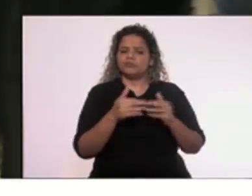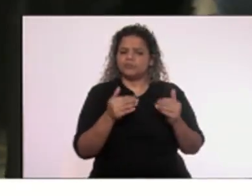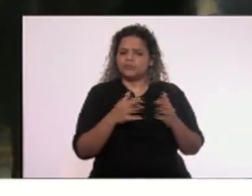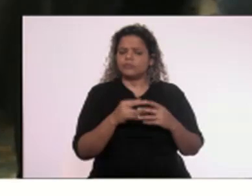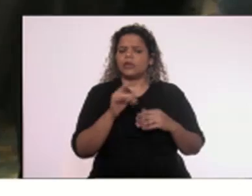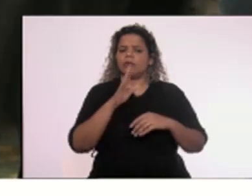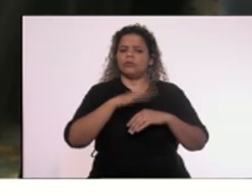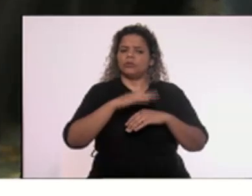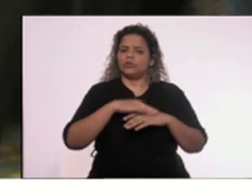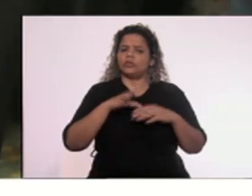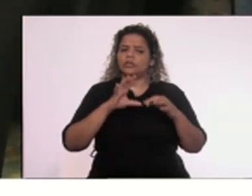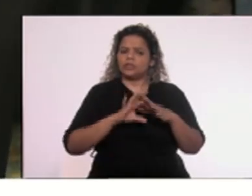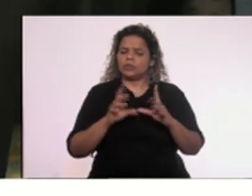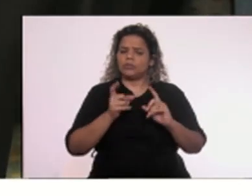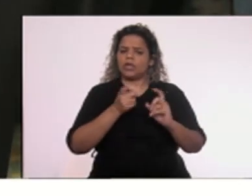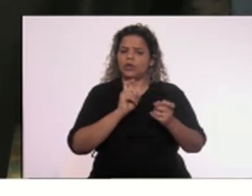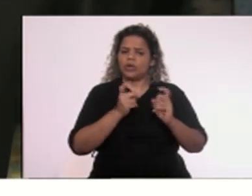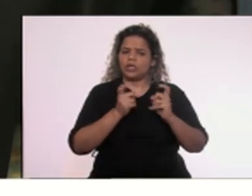a autorização para